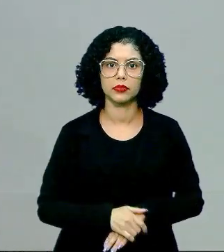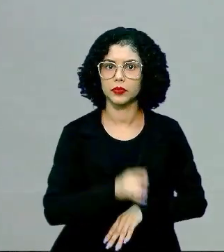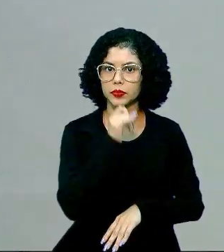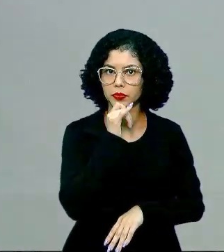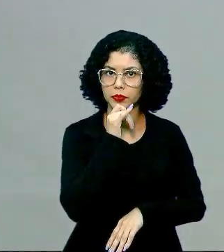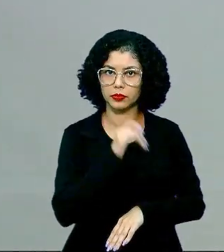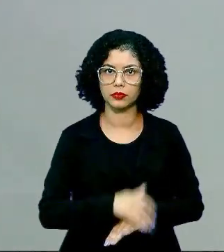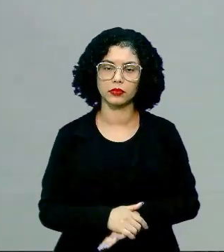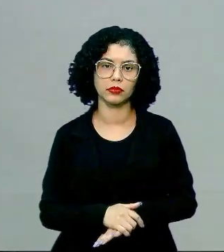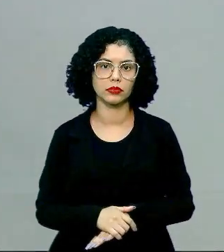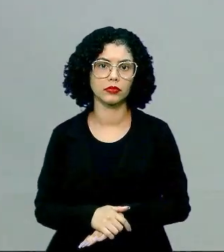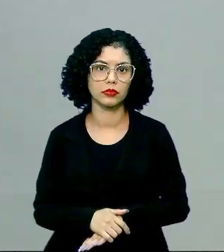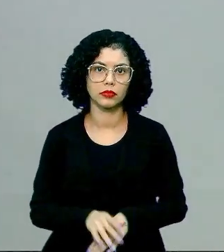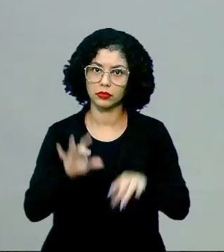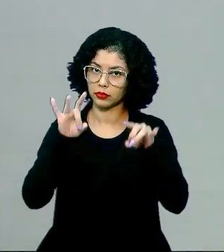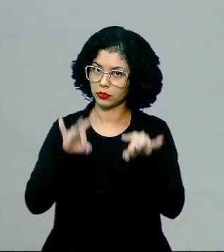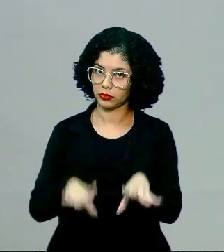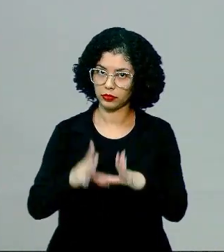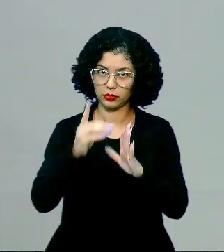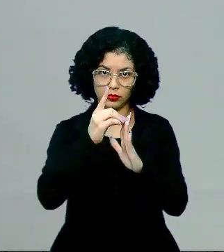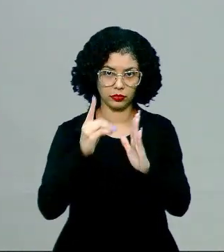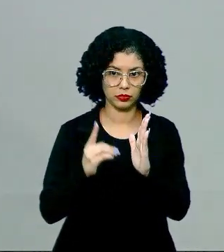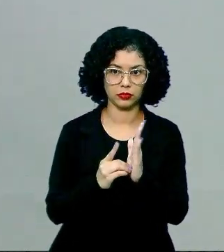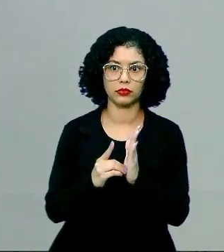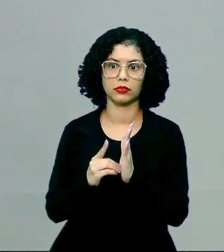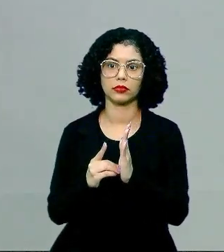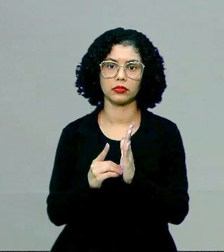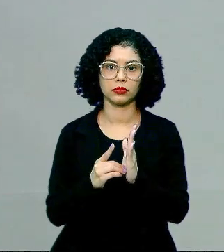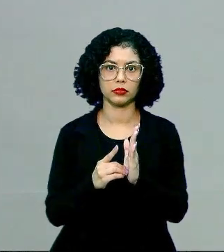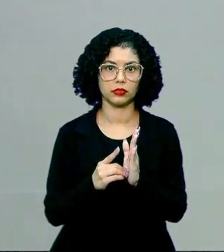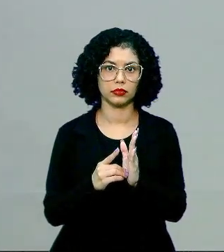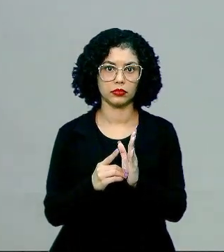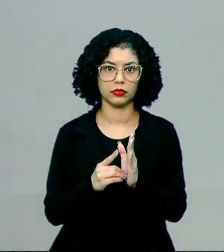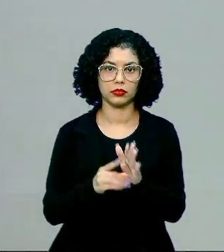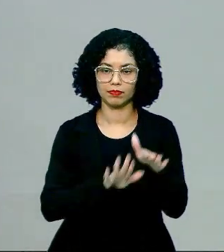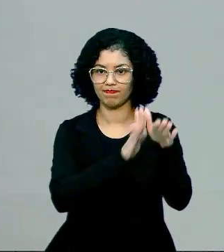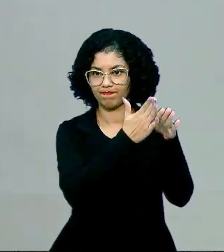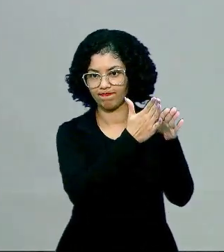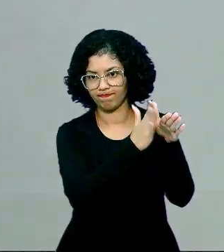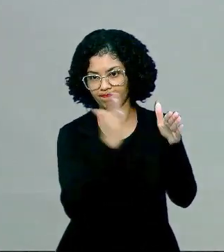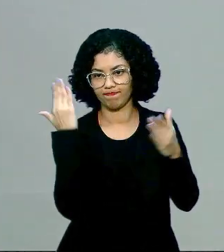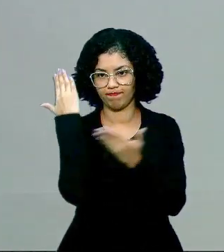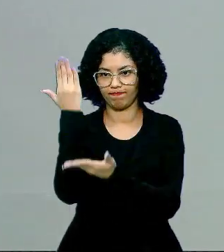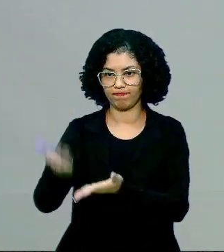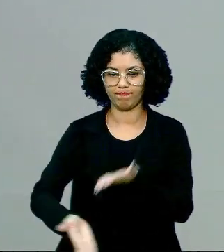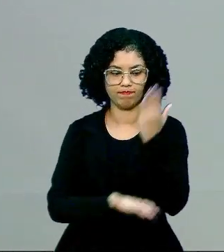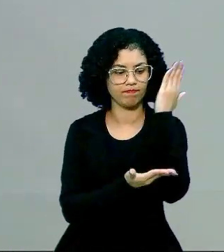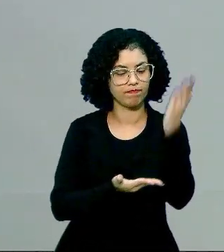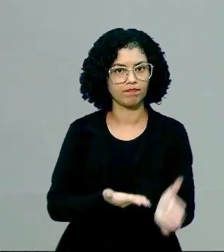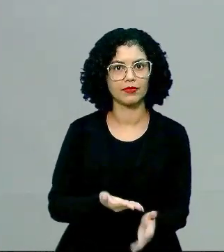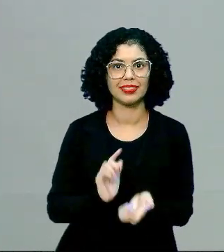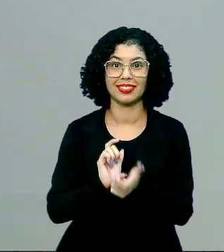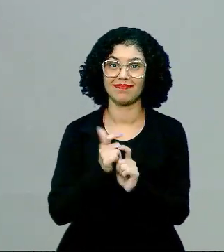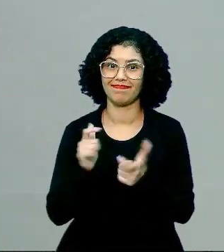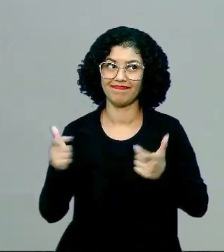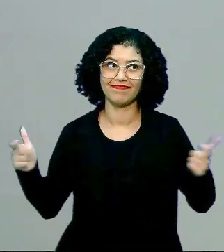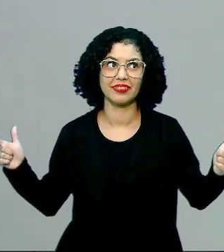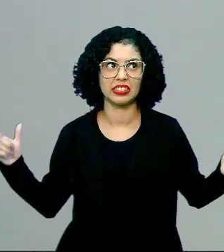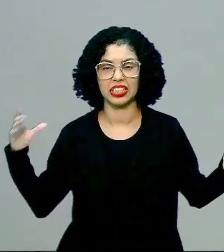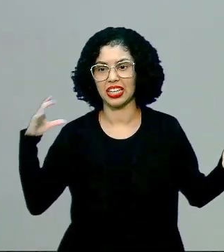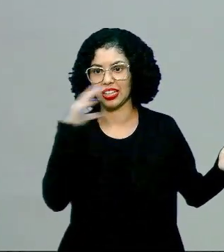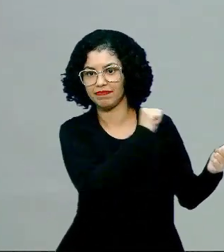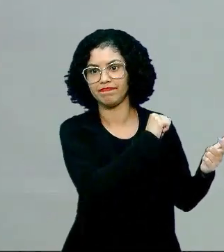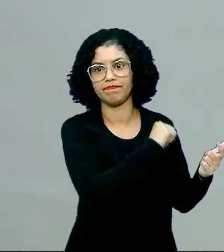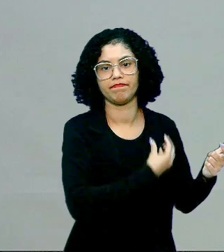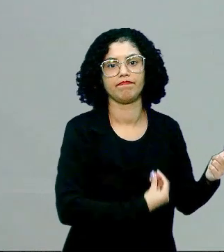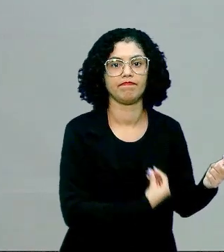Por exemplo, nessas últimas décadas, a degradação ambiental, ela vem sendo, digamos assim,